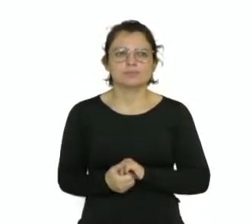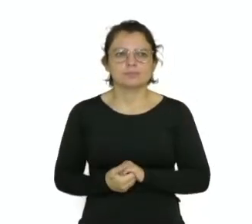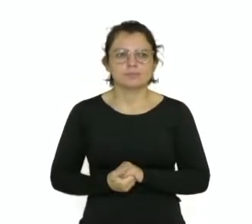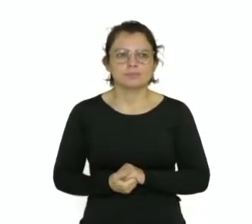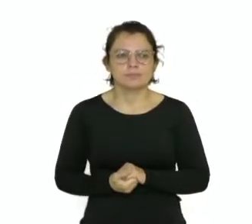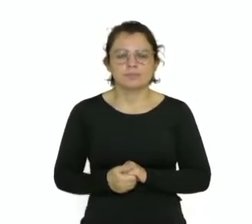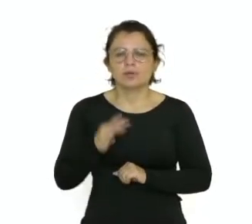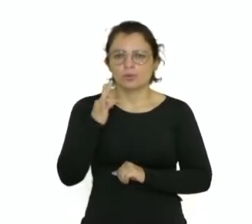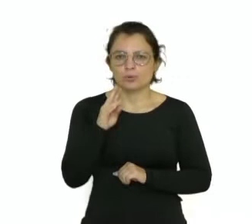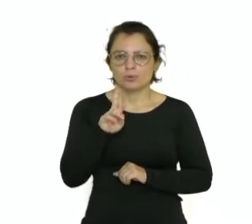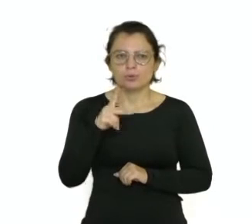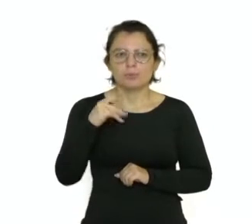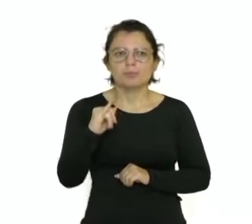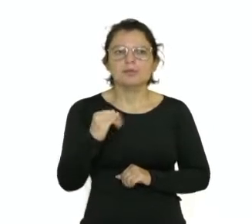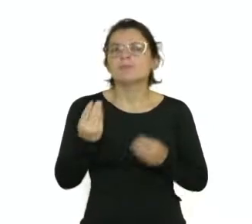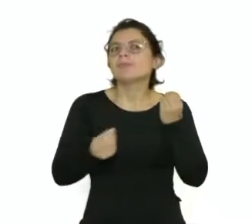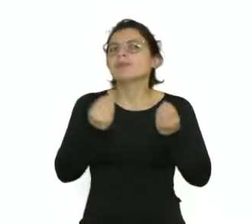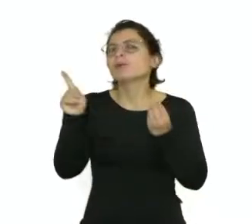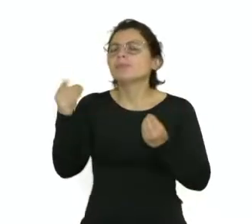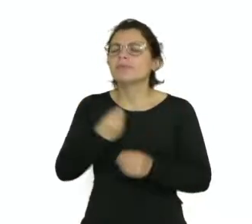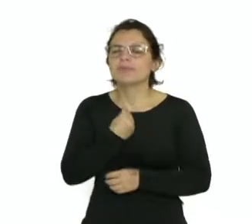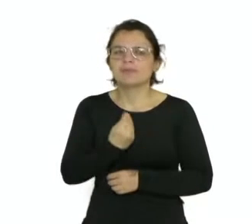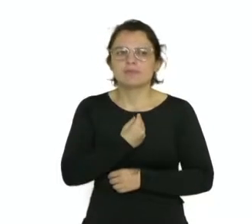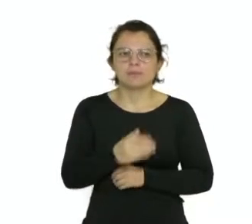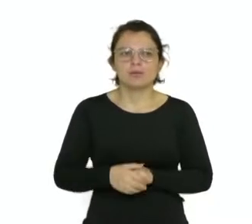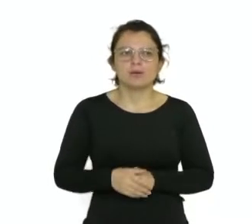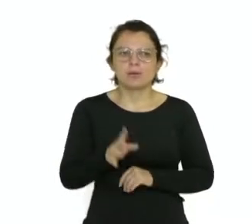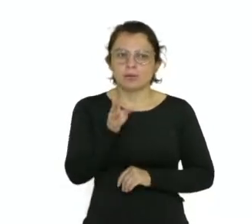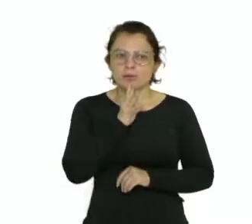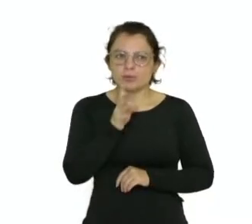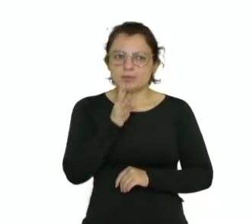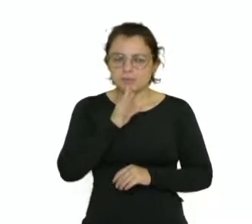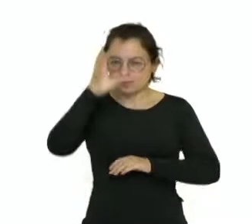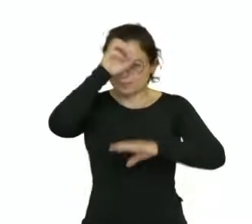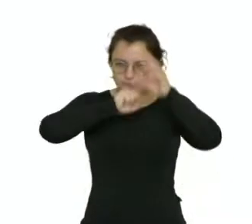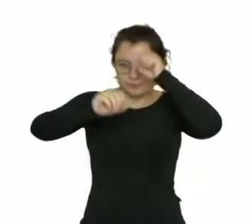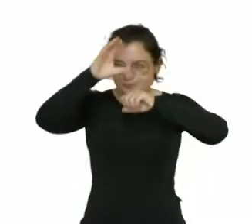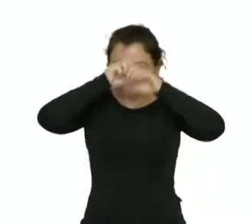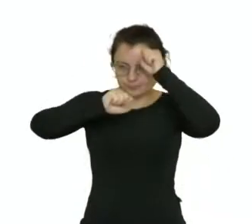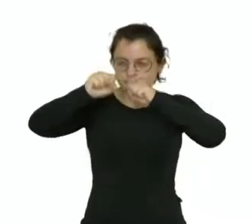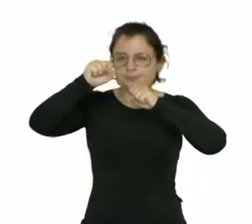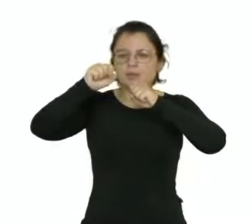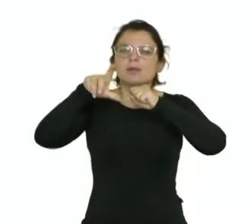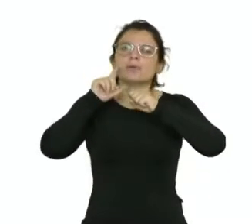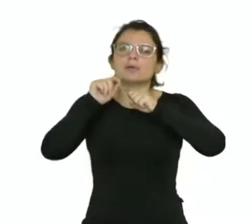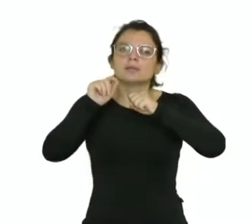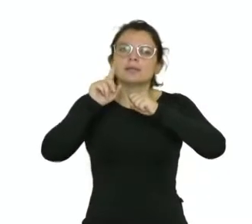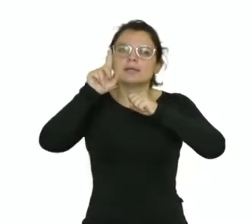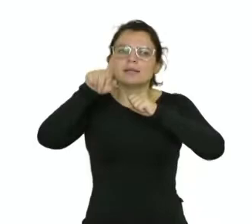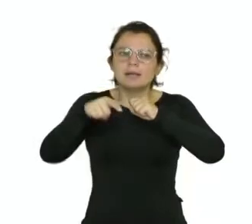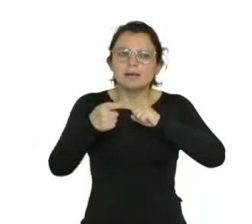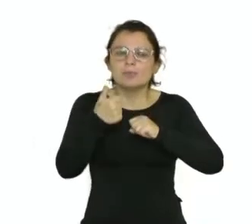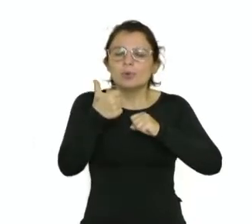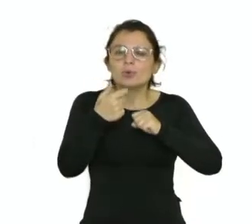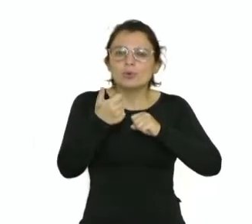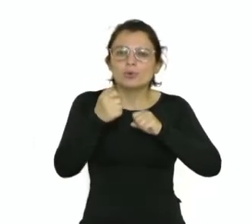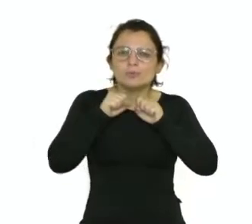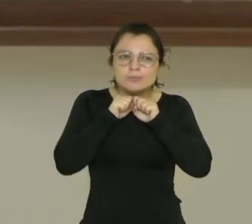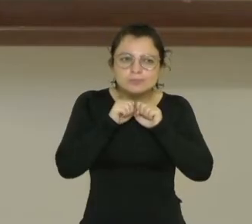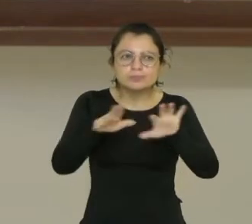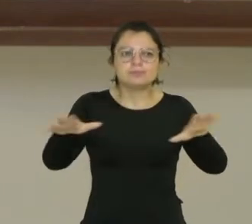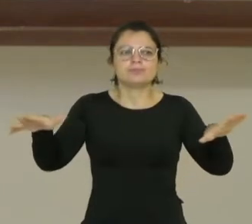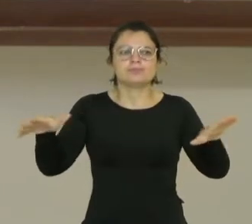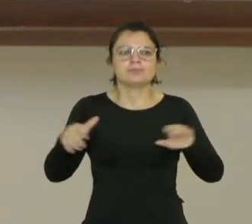Como eles viviam? O conhecimento acumulado sobre os indígenas do Brasil é pouco disseminado. Por quê? Porque,